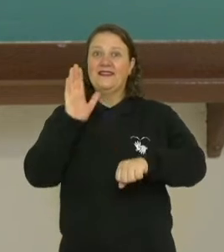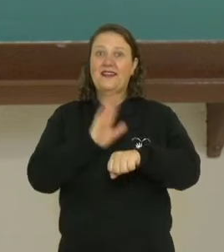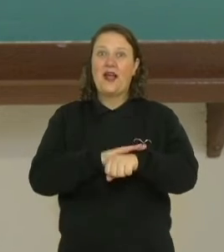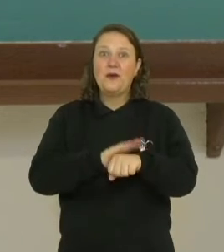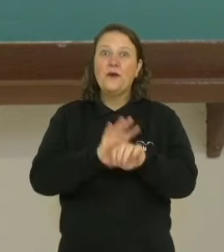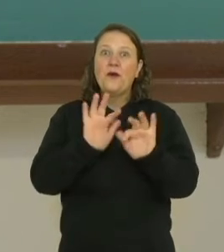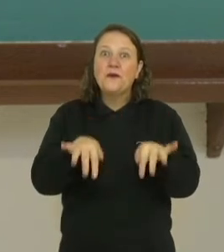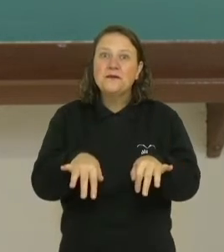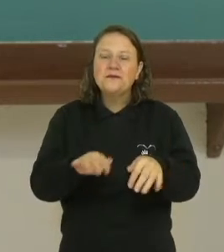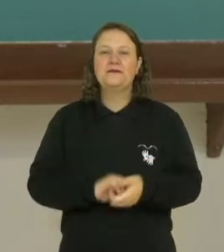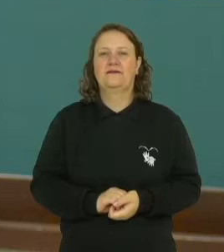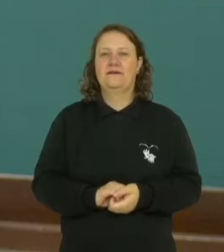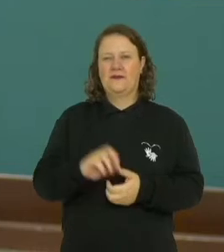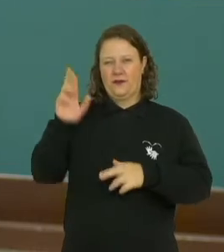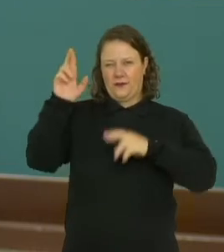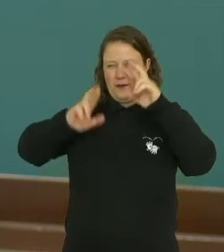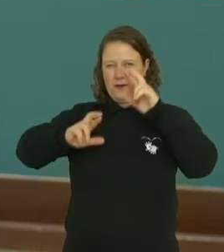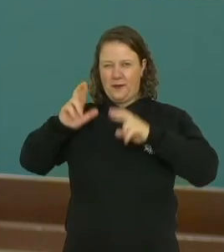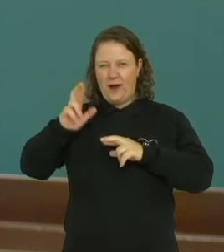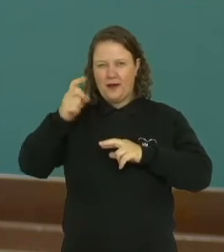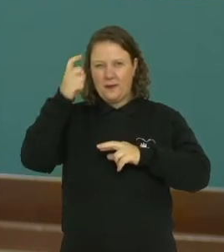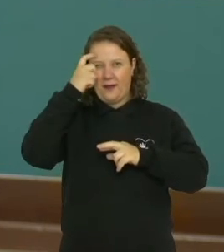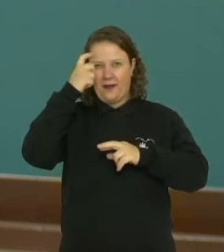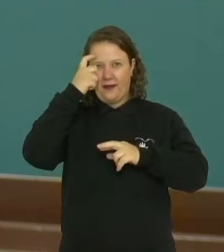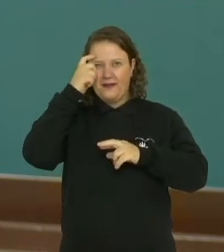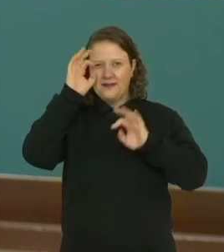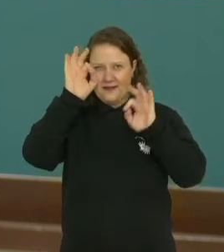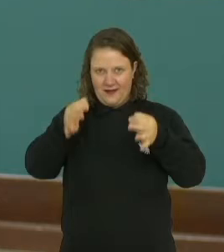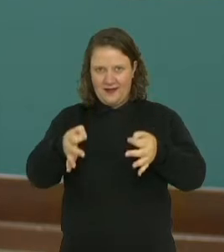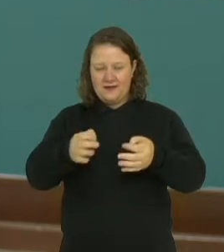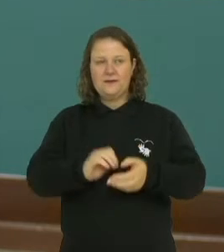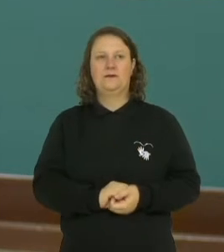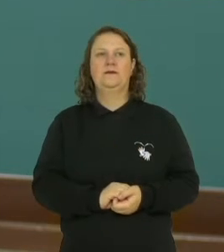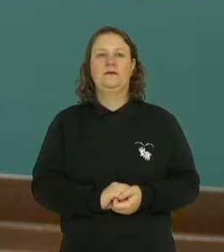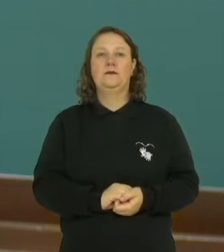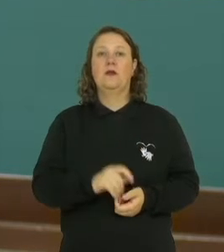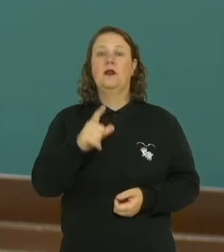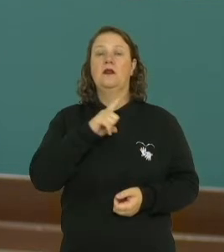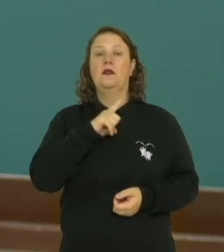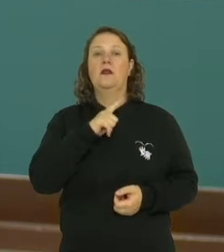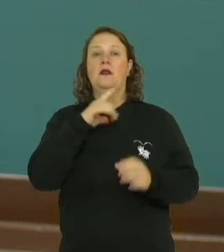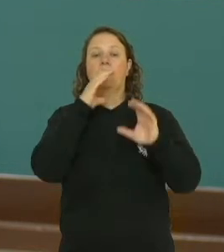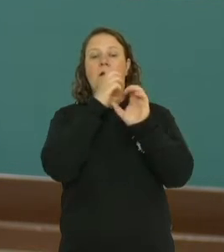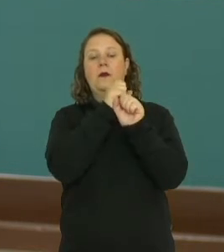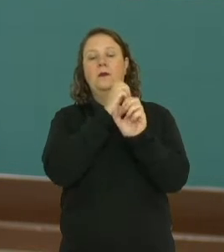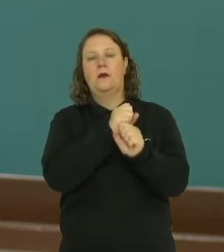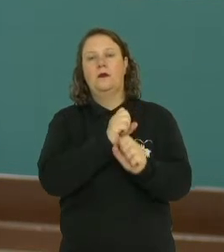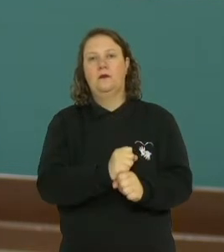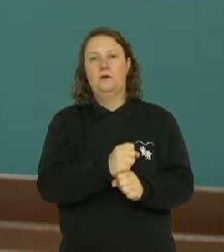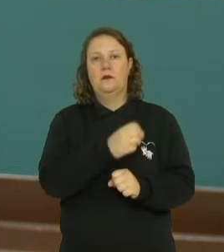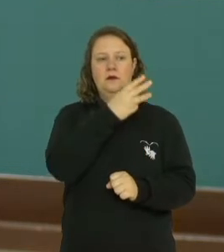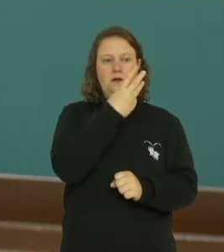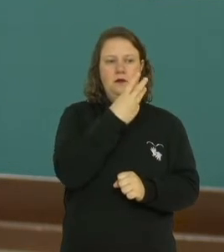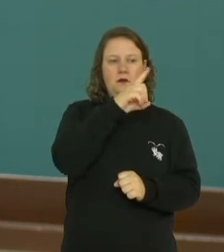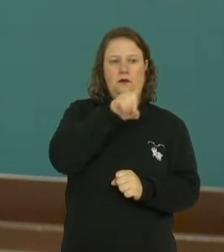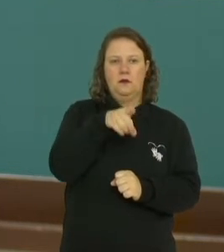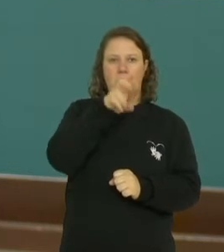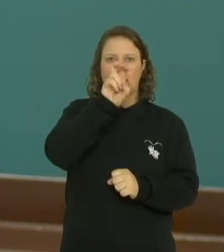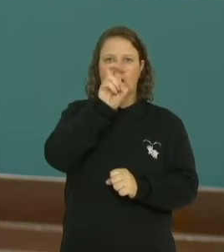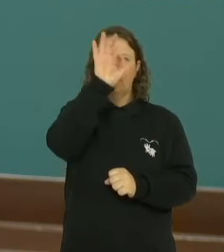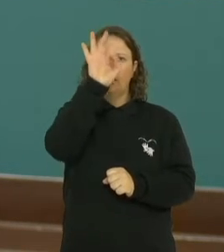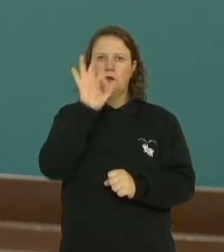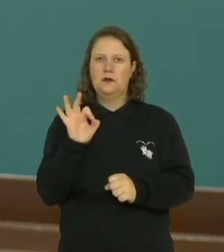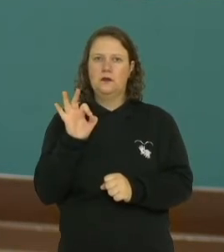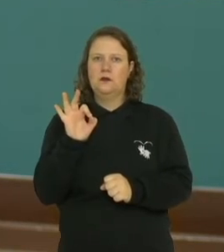tempo esgotado. Vamos verificar se o seu raciocínio está correto? Então, nós temos que calcular aqui 3,5% de